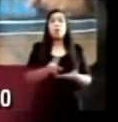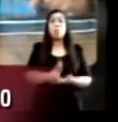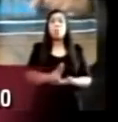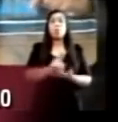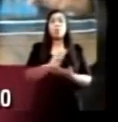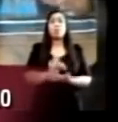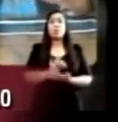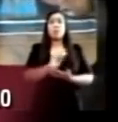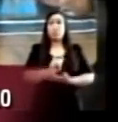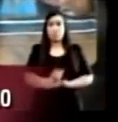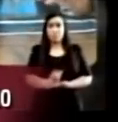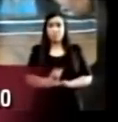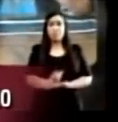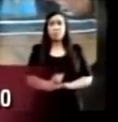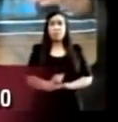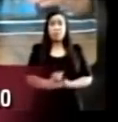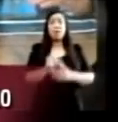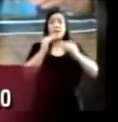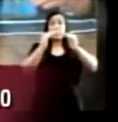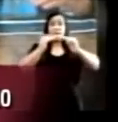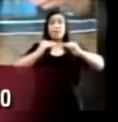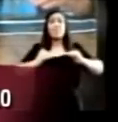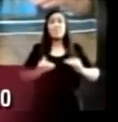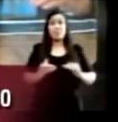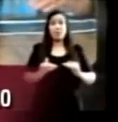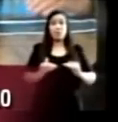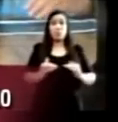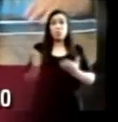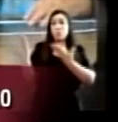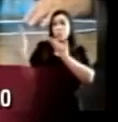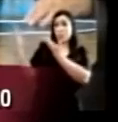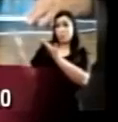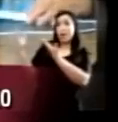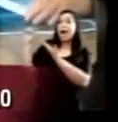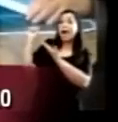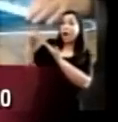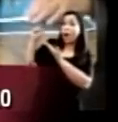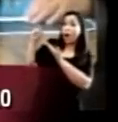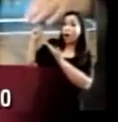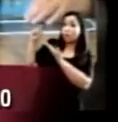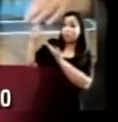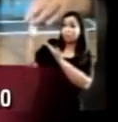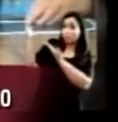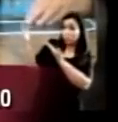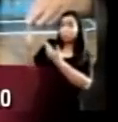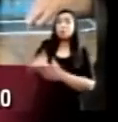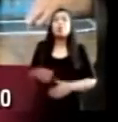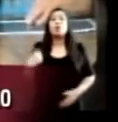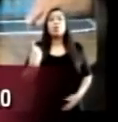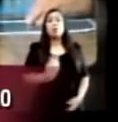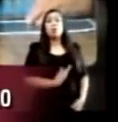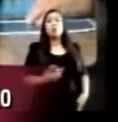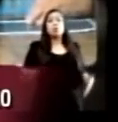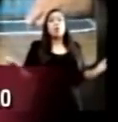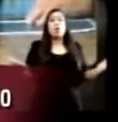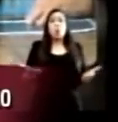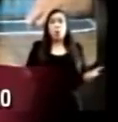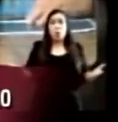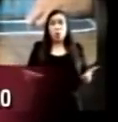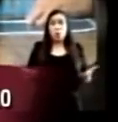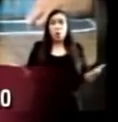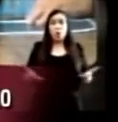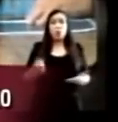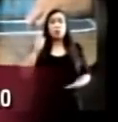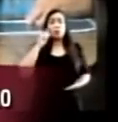UTIs, que é a linha inferior ou a azul, tá? Nós estamos hoje, no